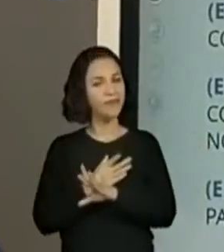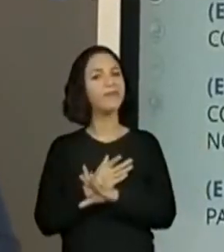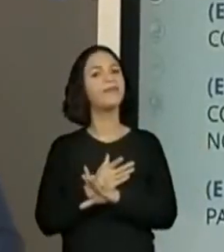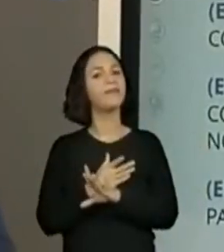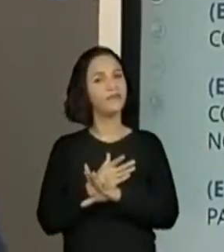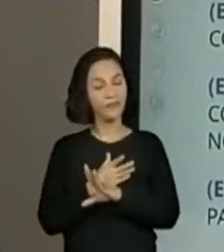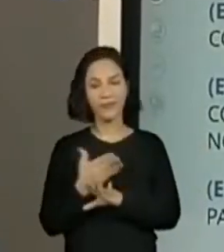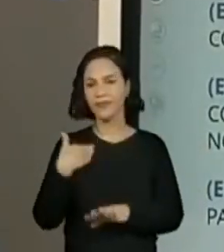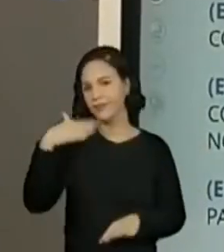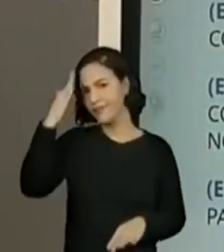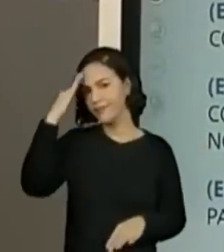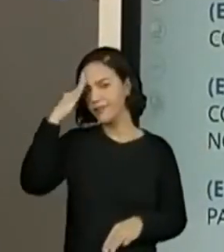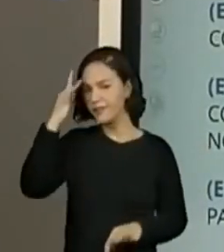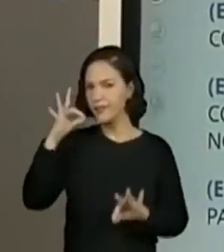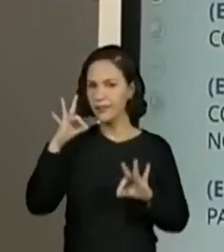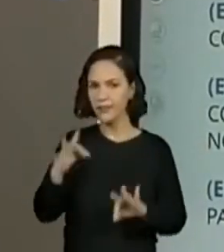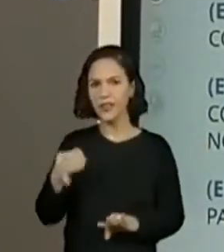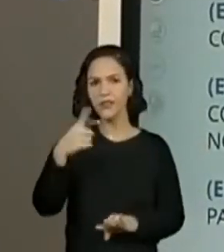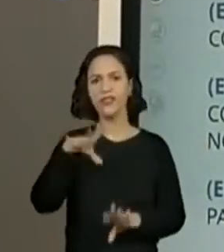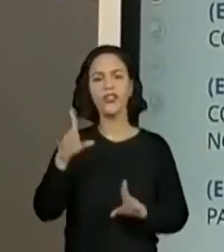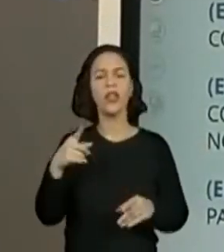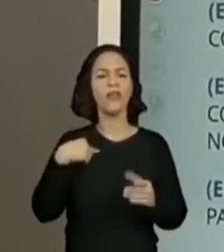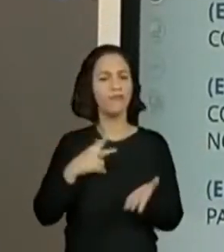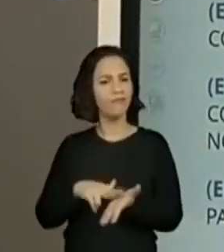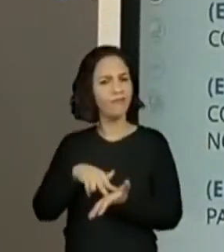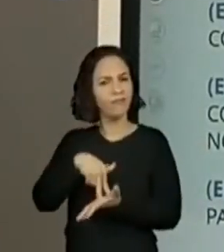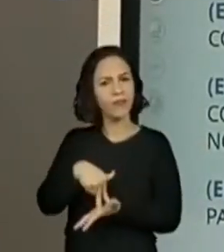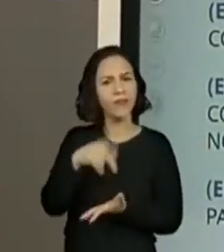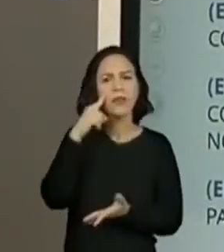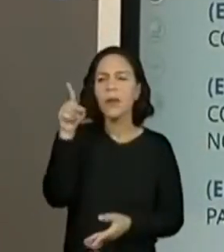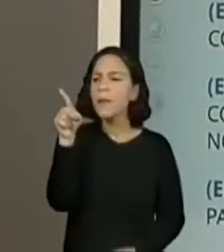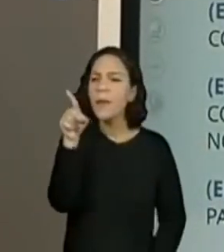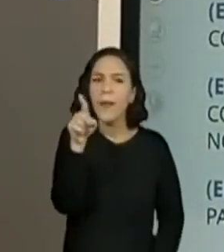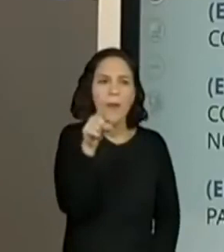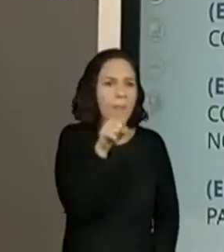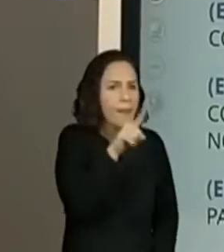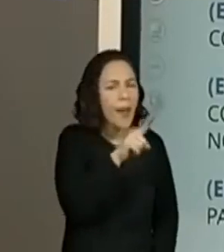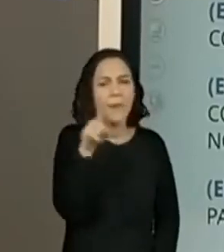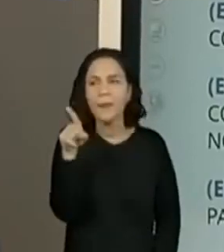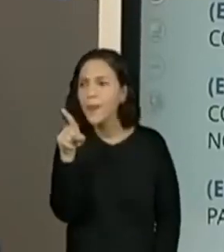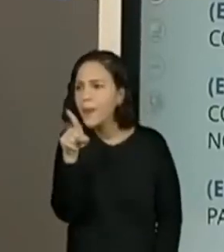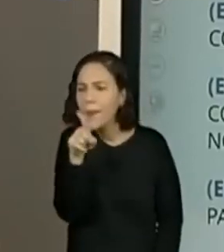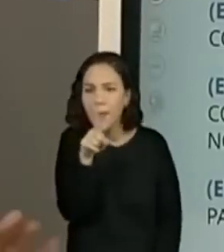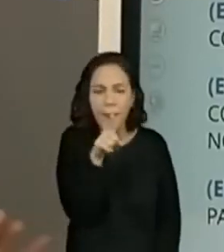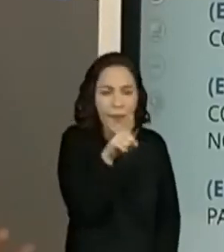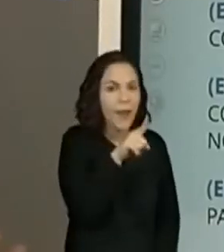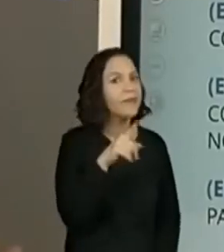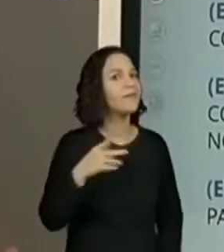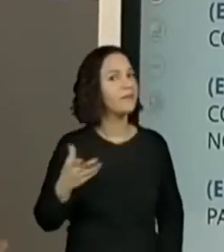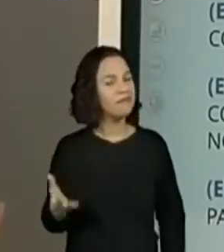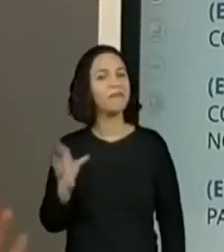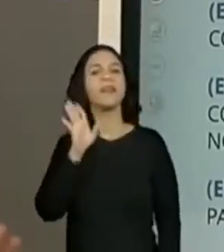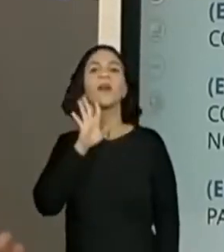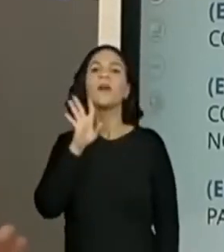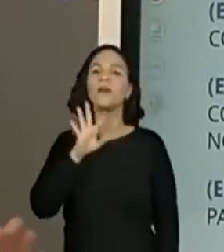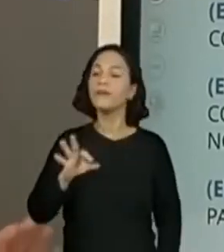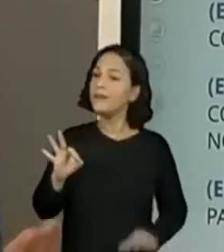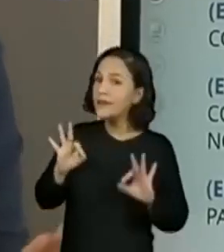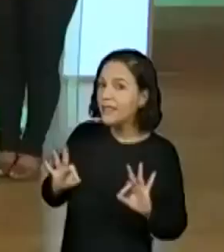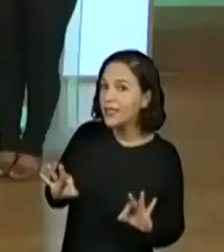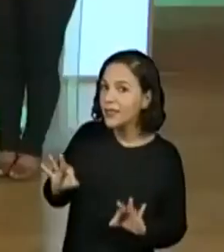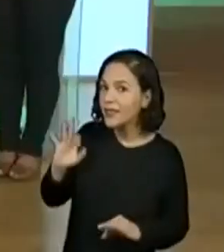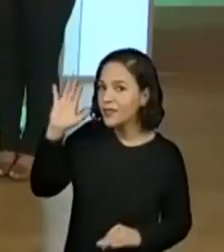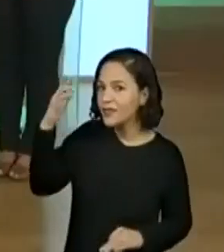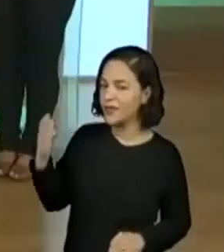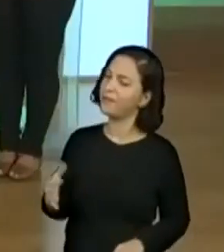tenho certeza que você levantou, foi acompanhando, foi passando o dedinho onde a professora Kelly estava lendo. Então, bem bacana isso, certo, professora